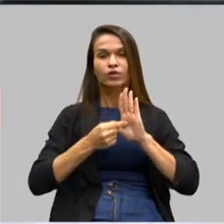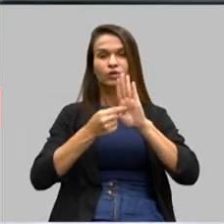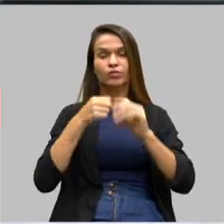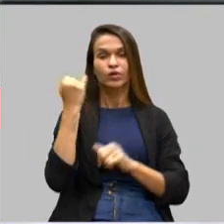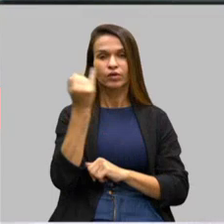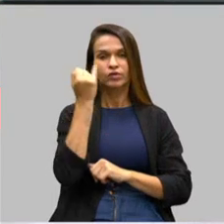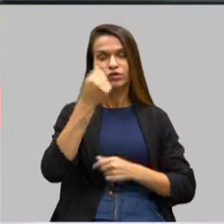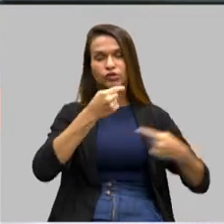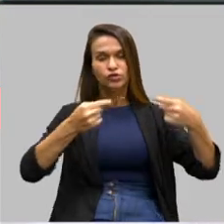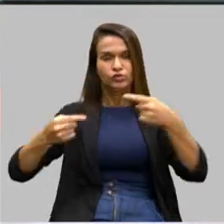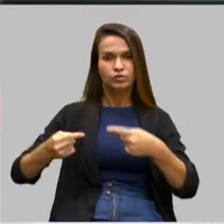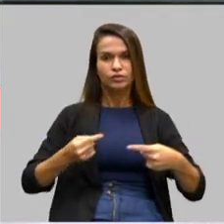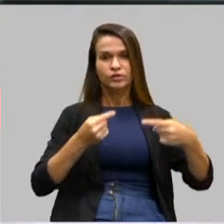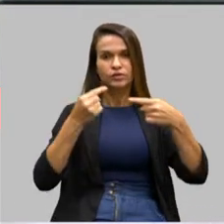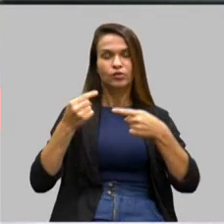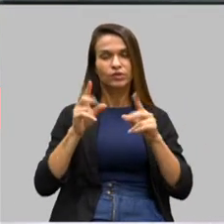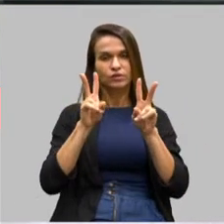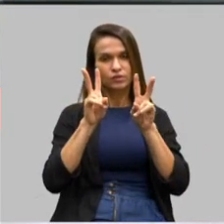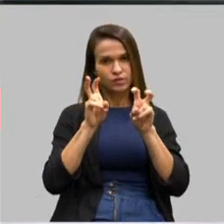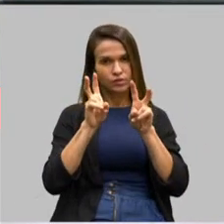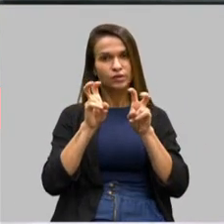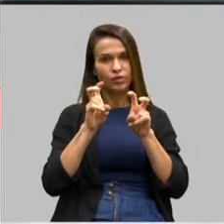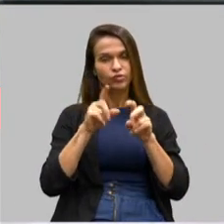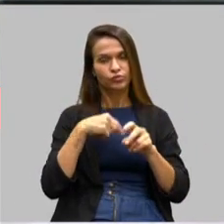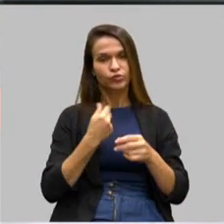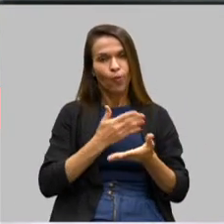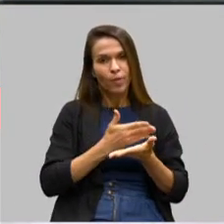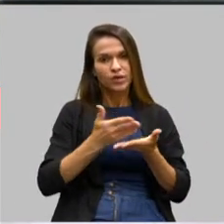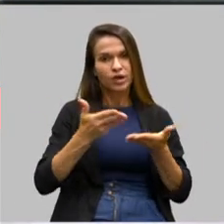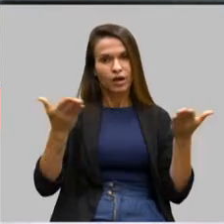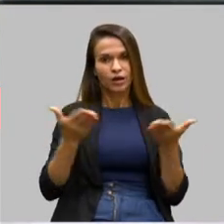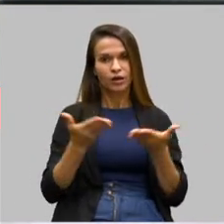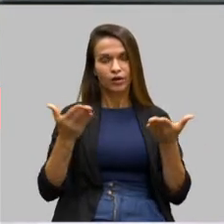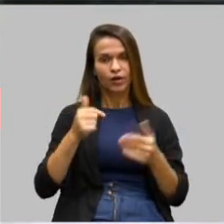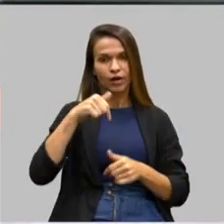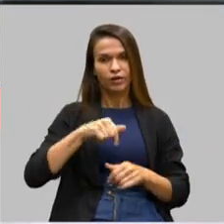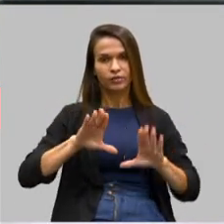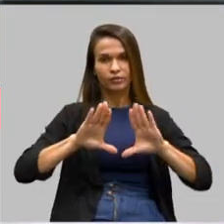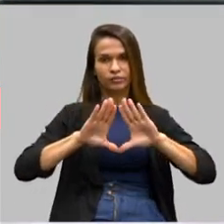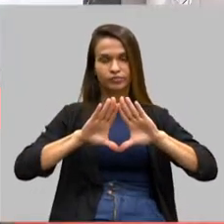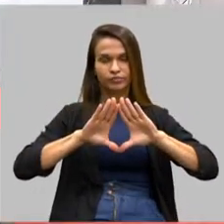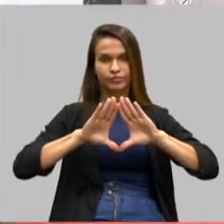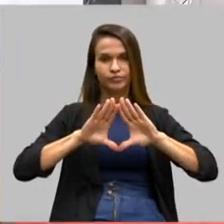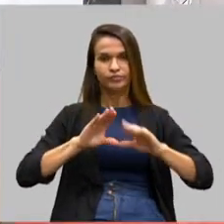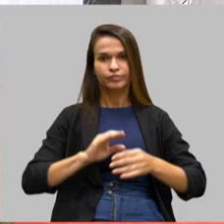da discussão desse tema que vamos iniciar nesse momento aqui na Assembleia.